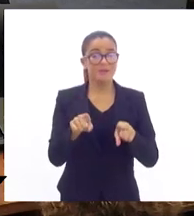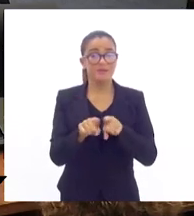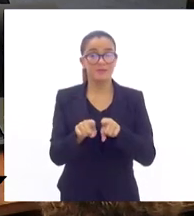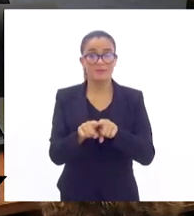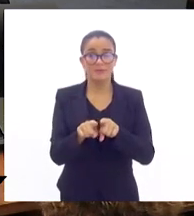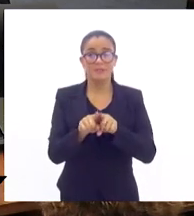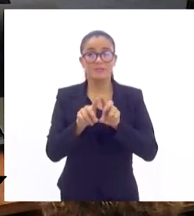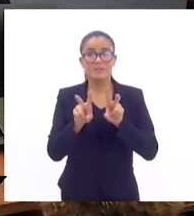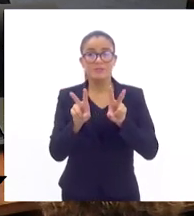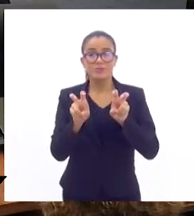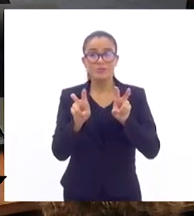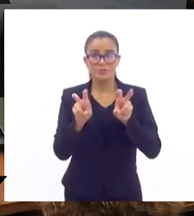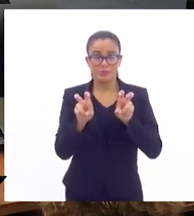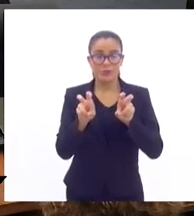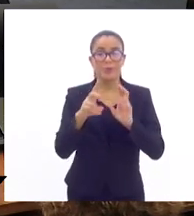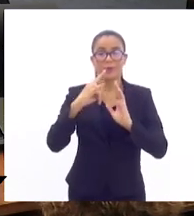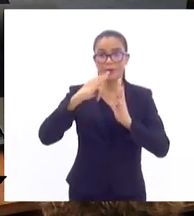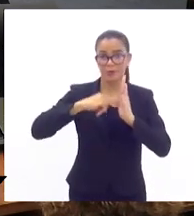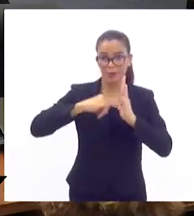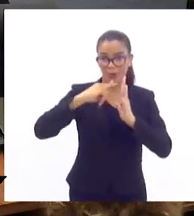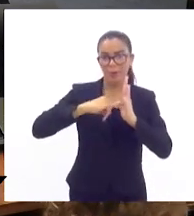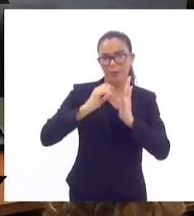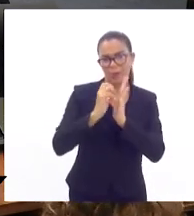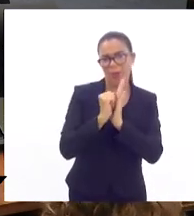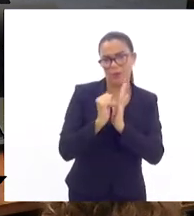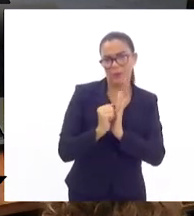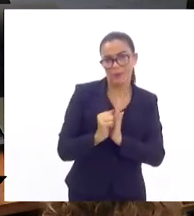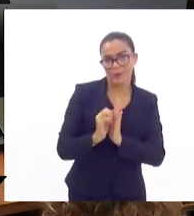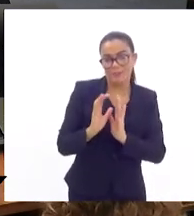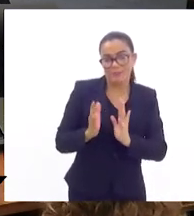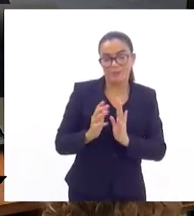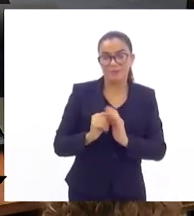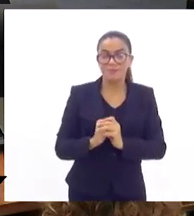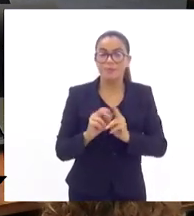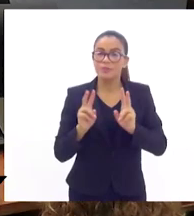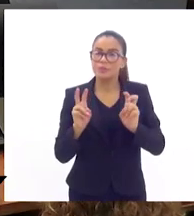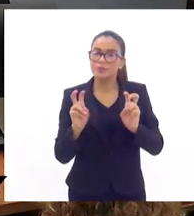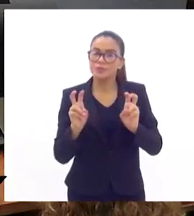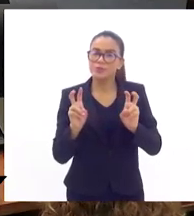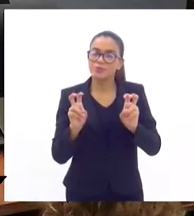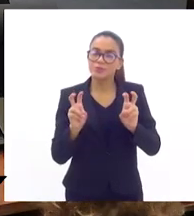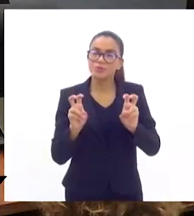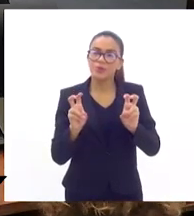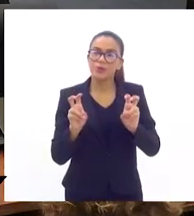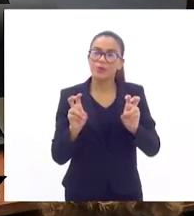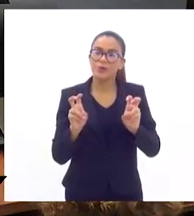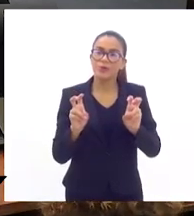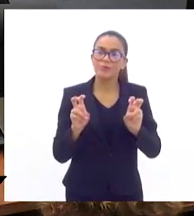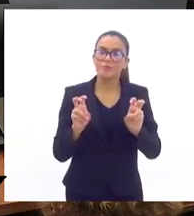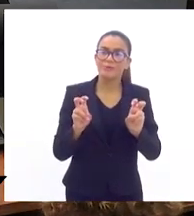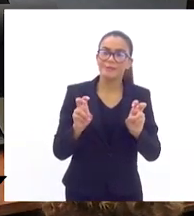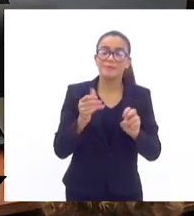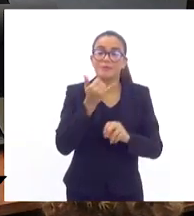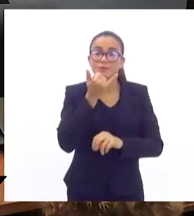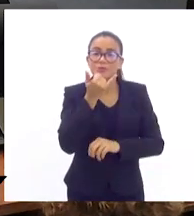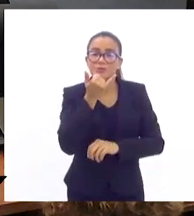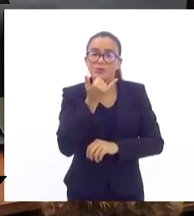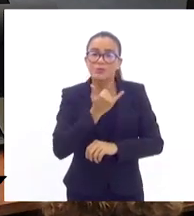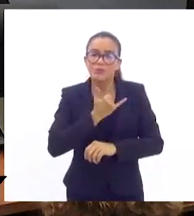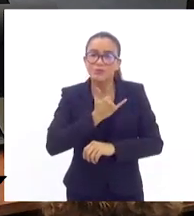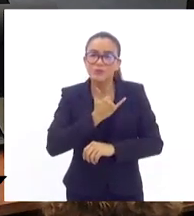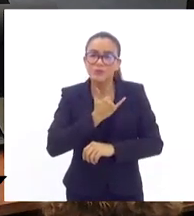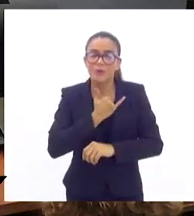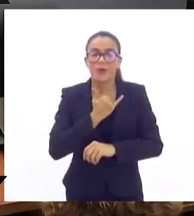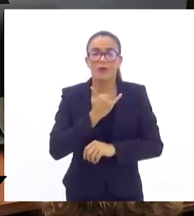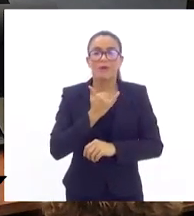Vou falar também a respeito dos documentos, eu anotei aqui. Bem, com relação, presidente, desculpa,